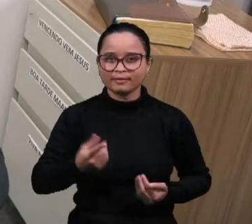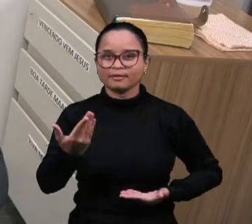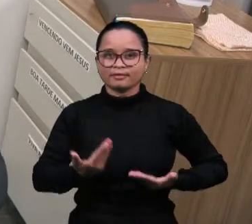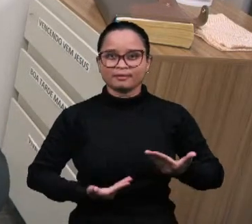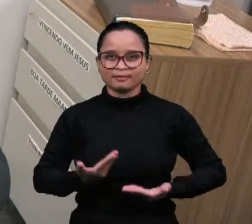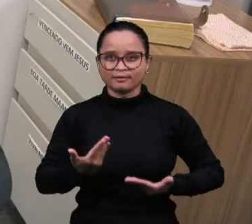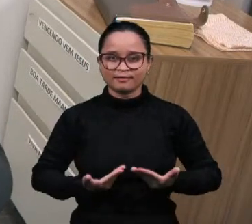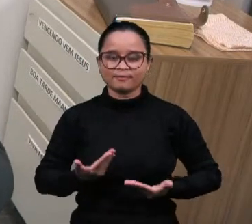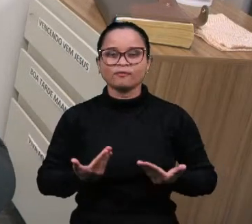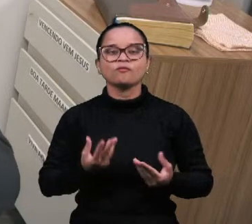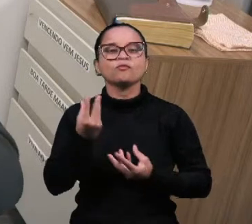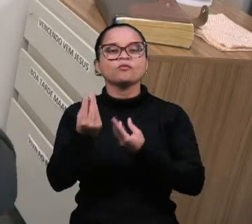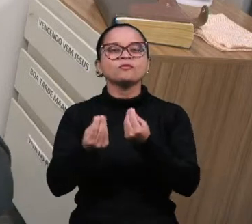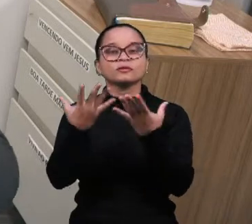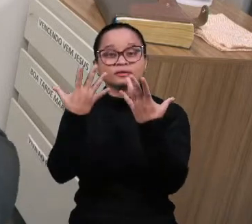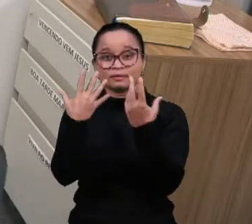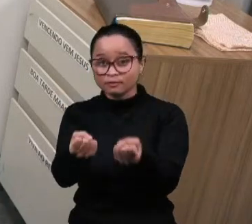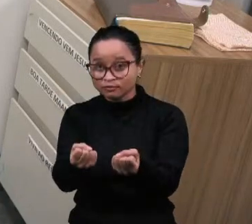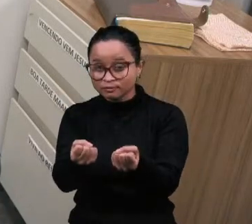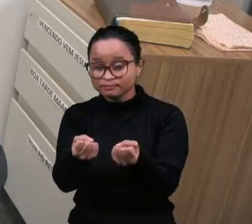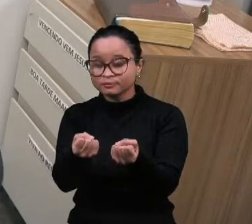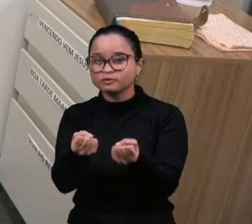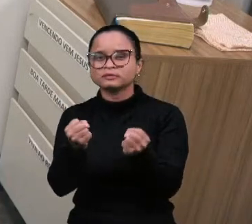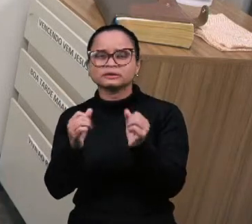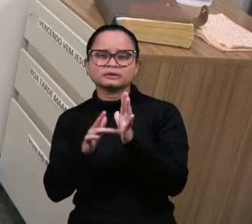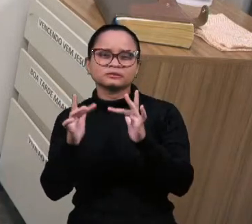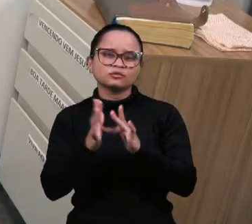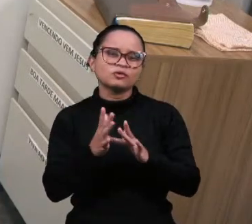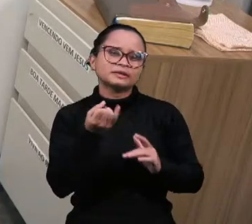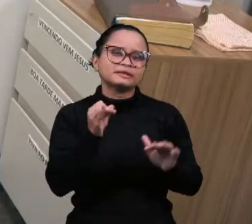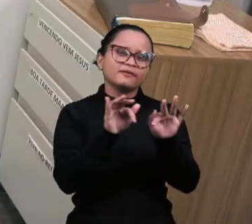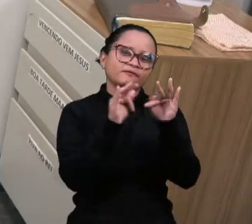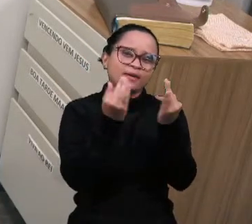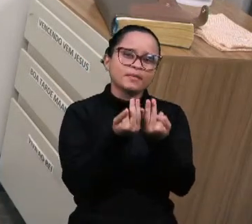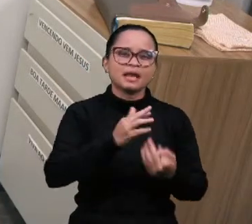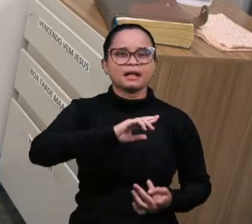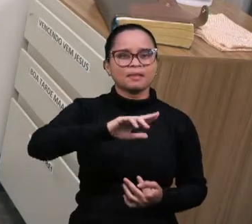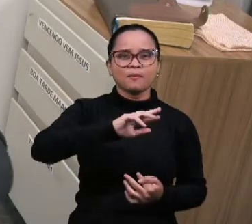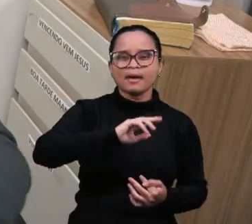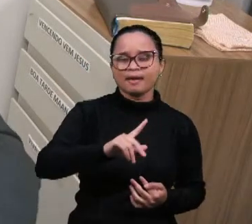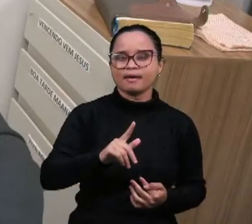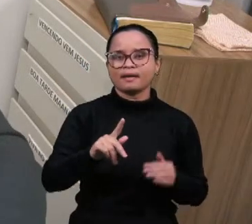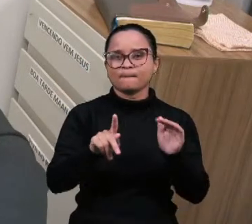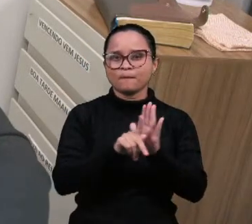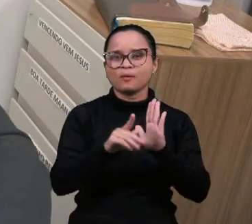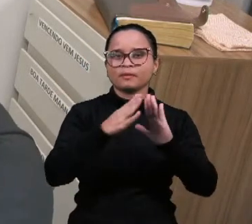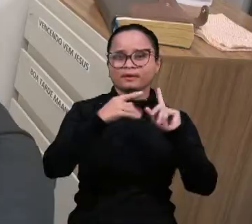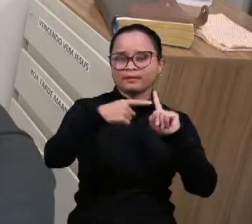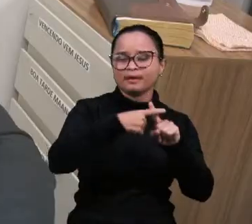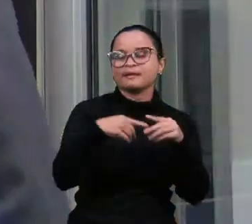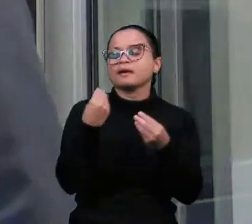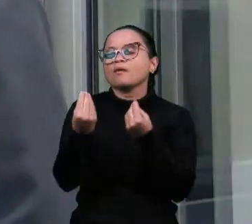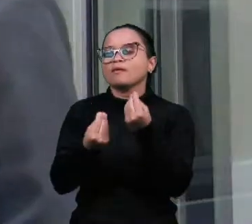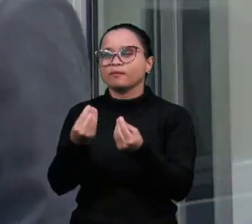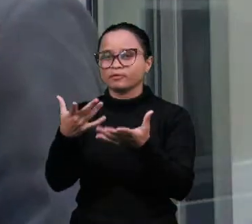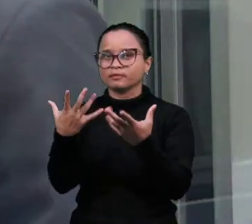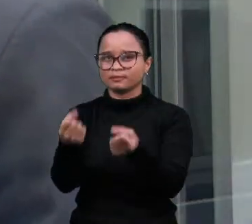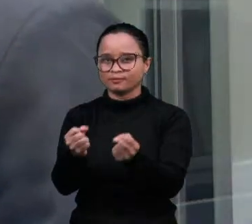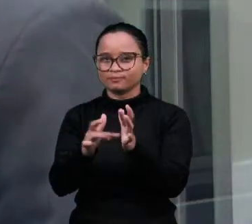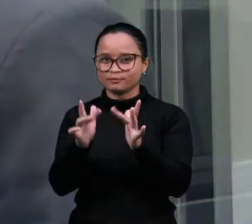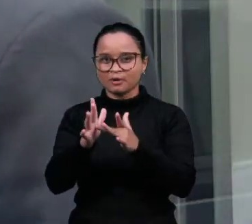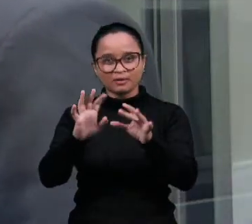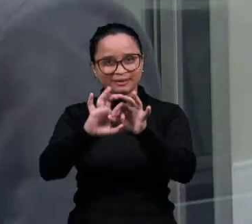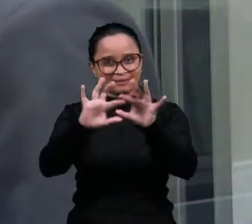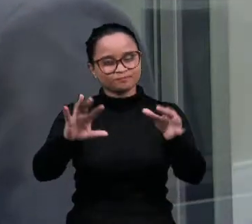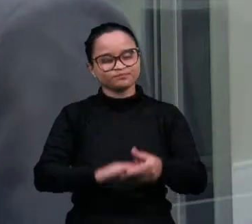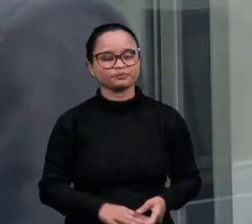é que foi a sua conversão? Se o seu lar não era evangélico, como é que foi o seu encontro com o Senhor Jesus, pastor? Fica à vontade. Bem,